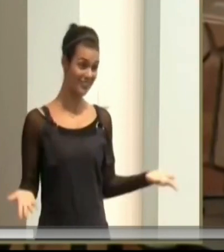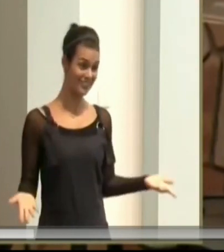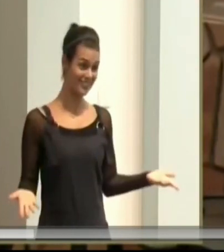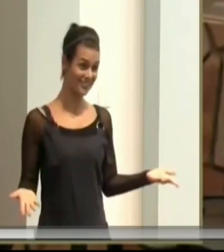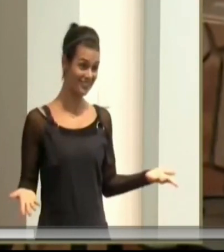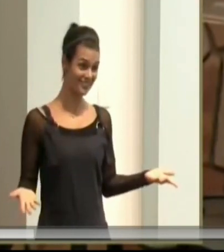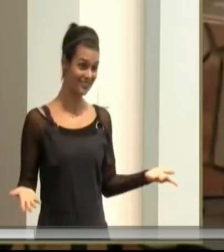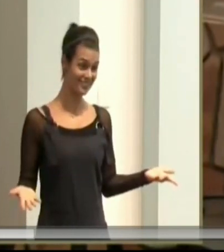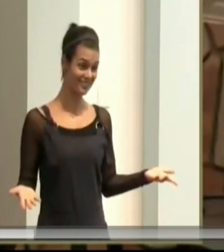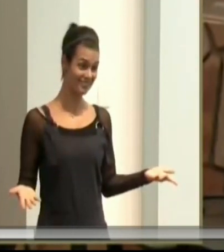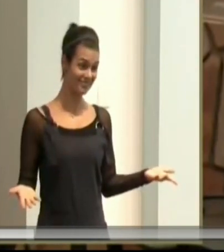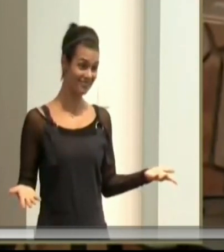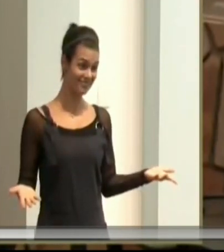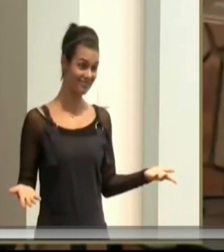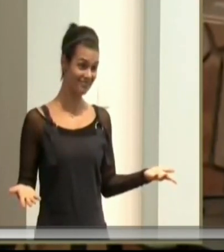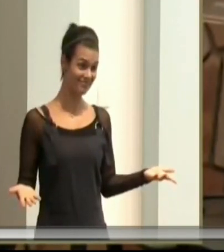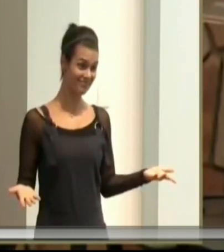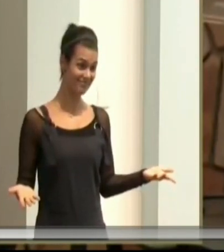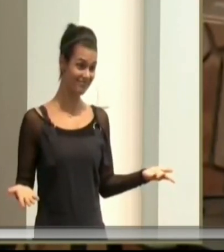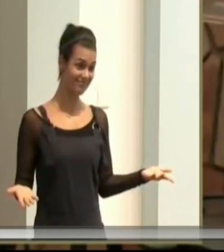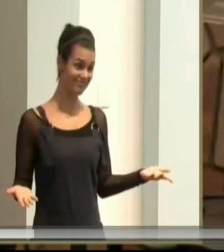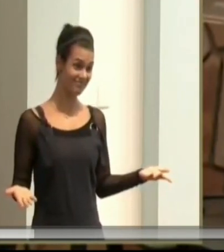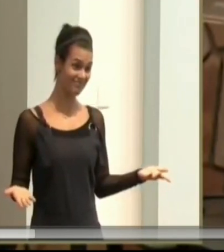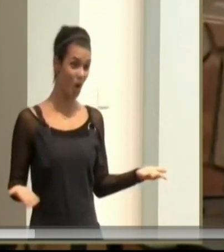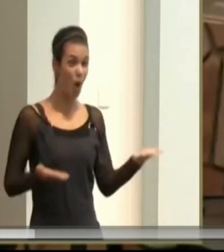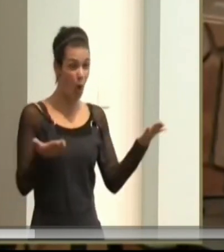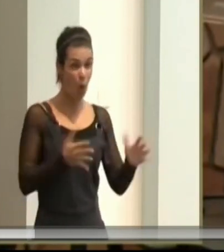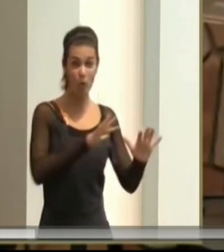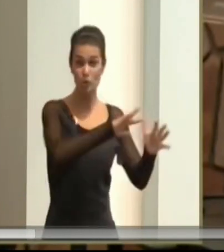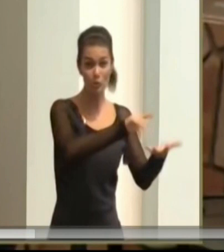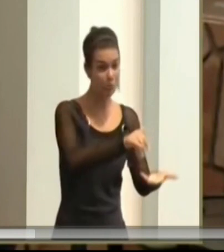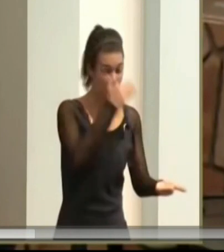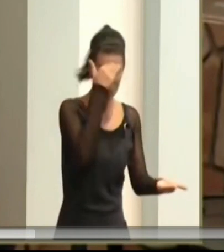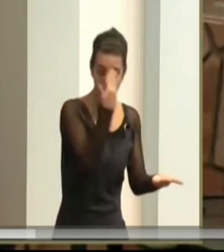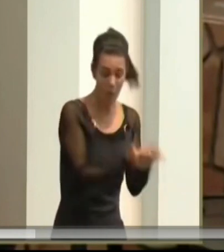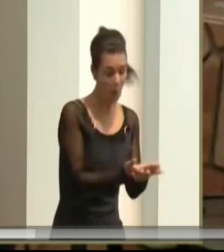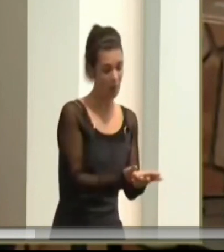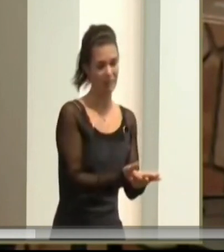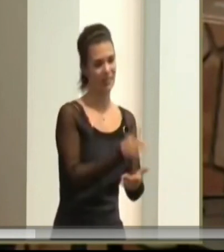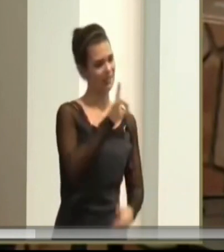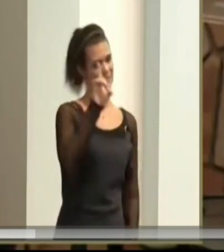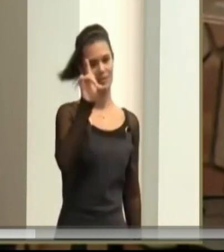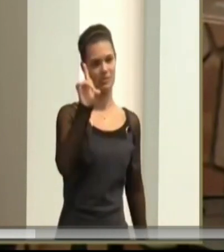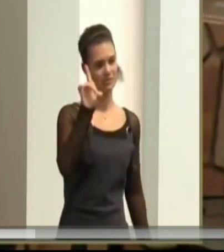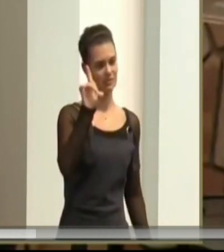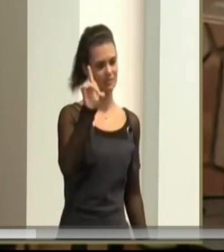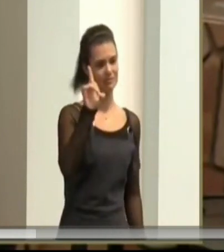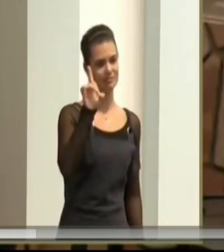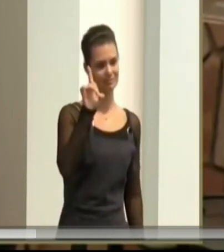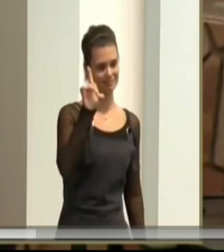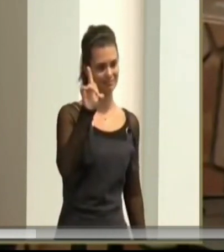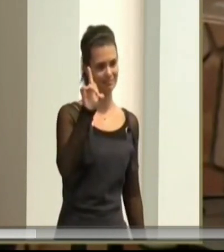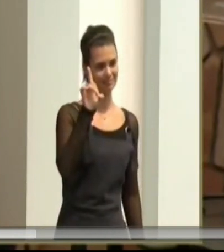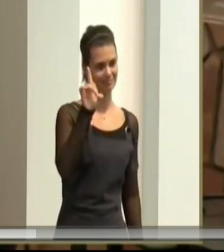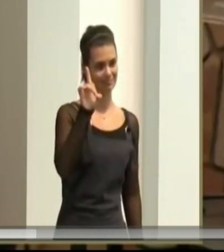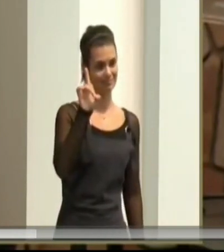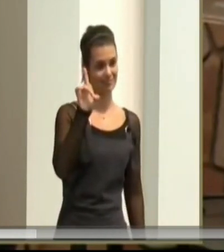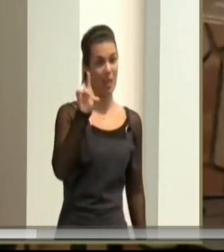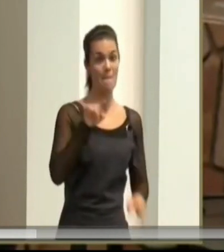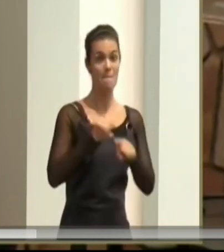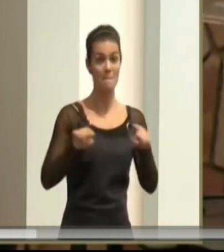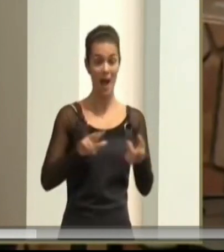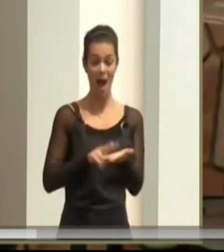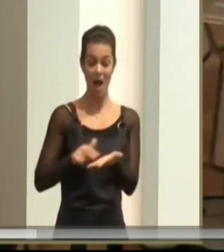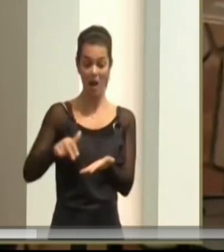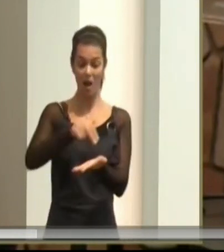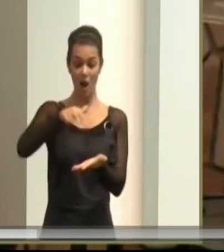do Evangelho no mundo sincrético e idólatra. A ressurreição abriu as portas para a salvação de outros povos a partir da pregação do